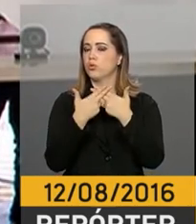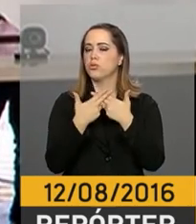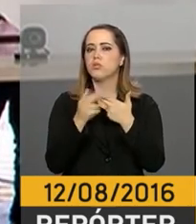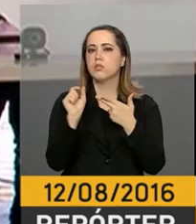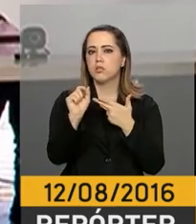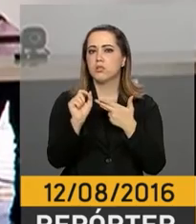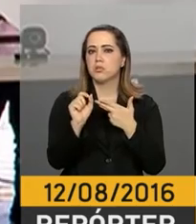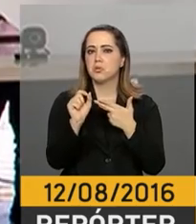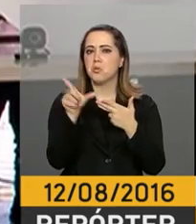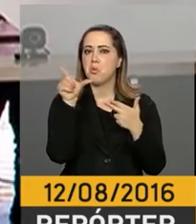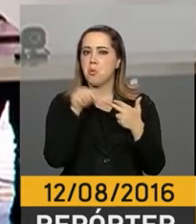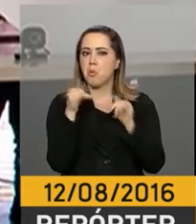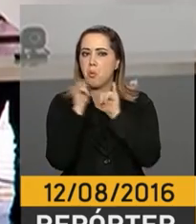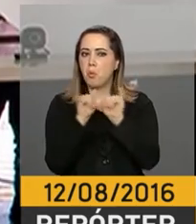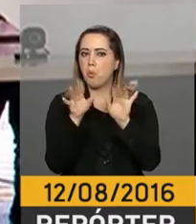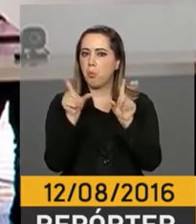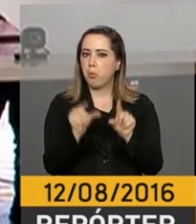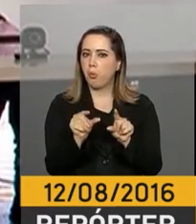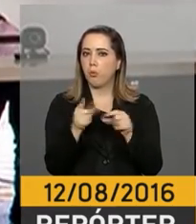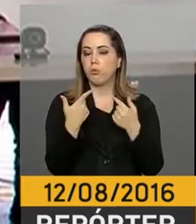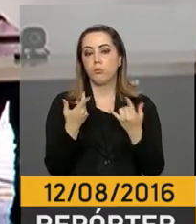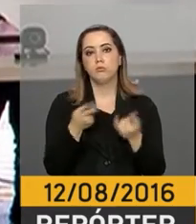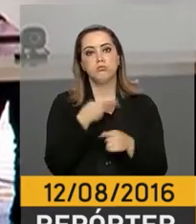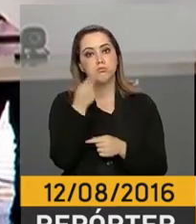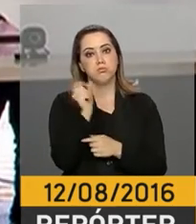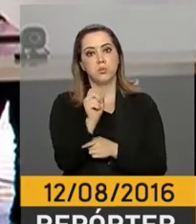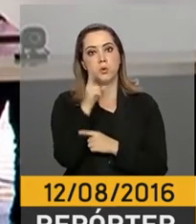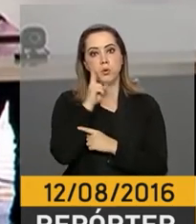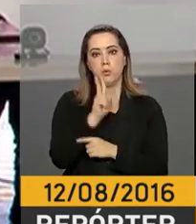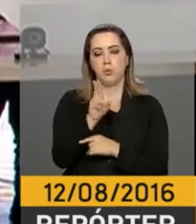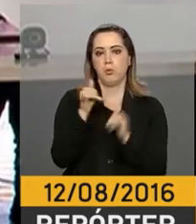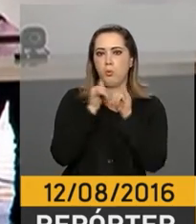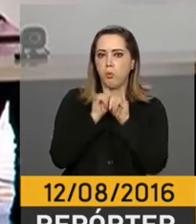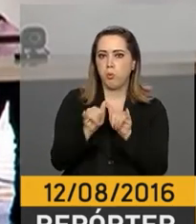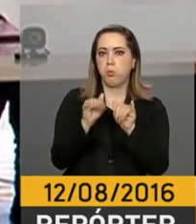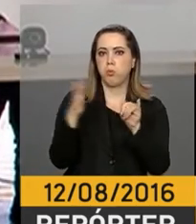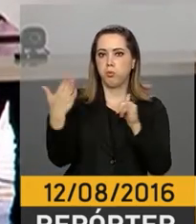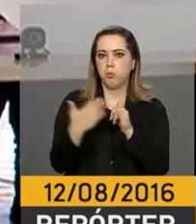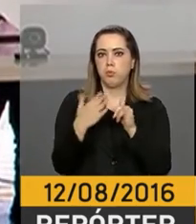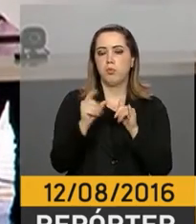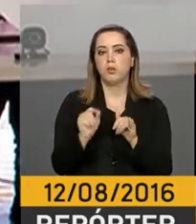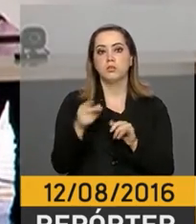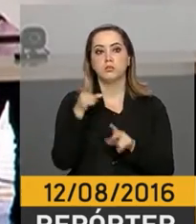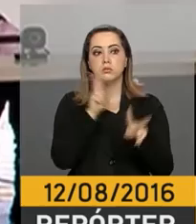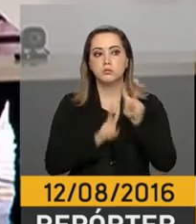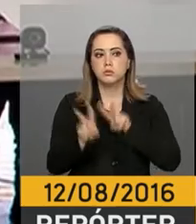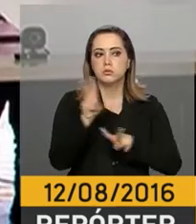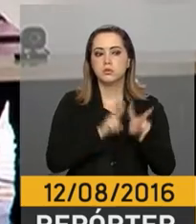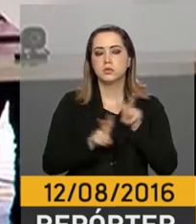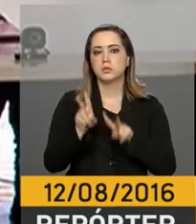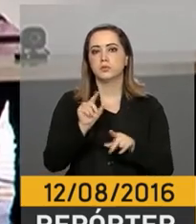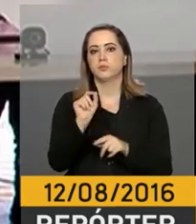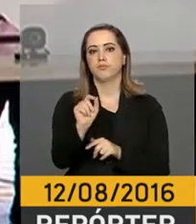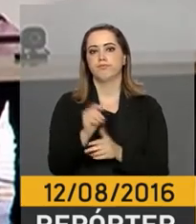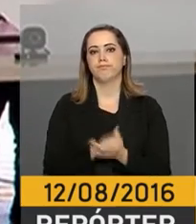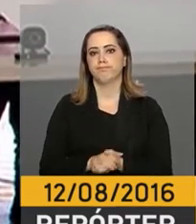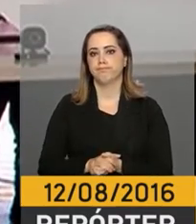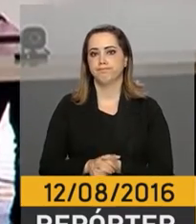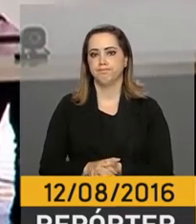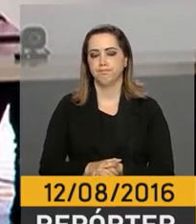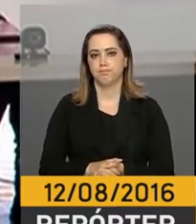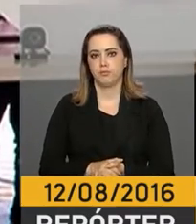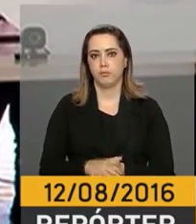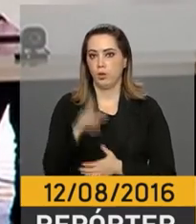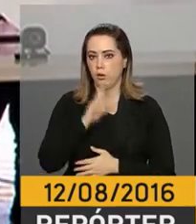oportunidades. Isso teria justamente o objetivo de não alardear e se há mais gente sendo monitorada. Vejam bem, a